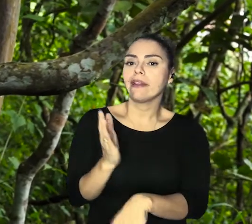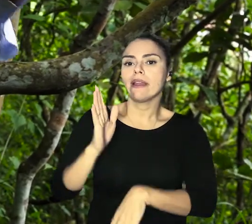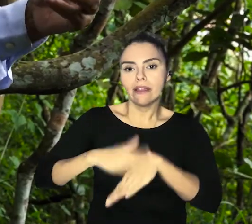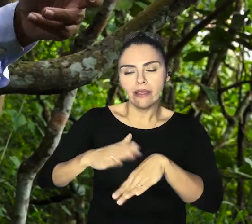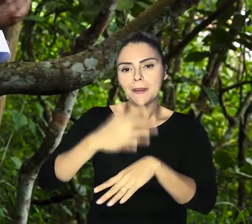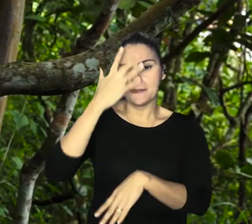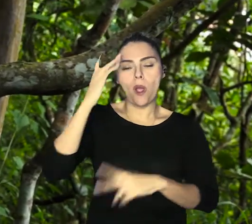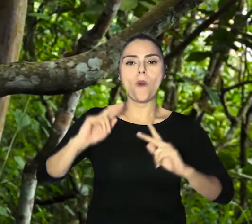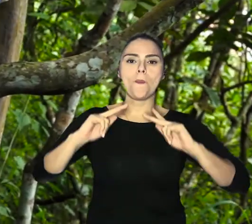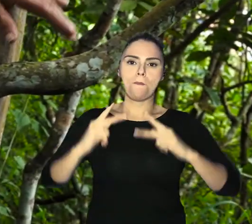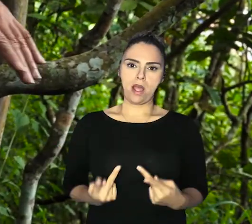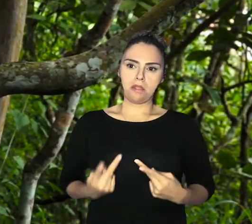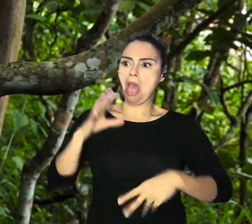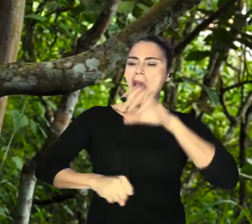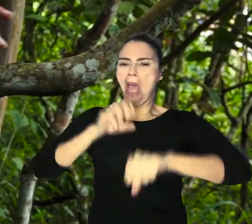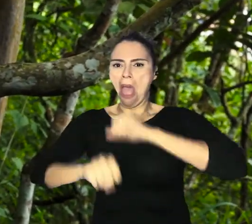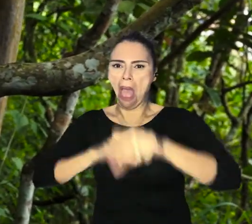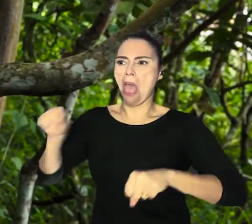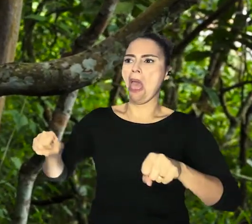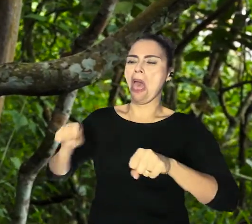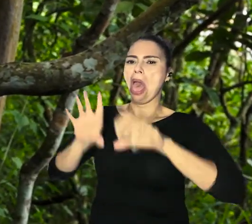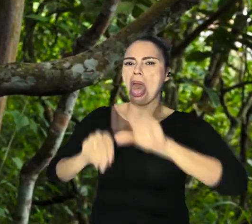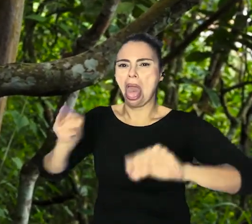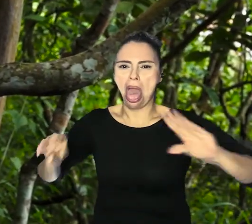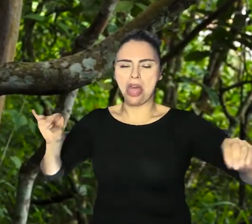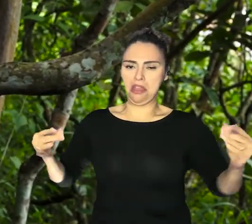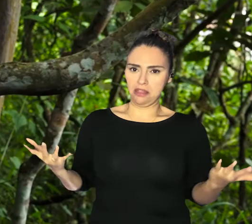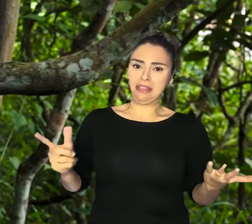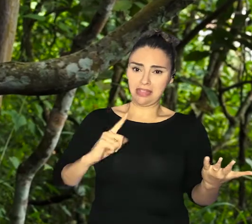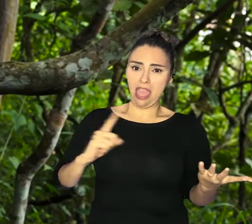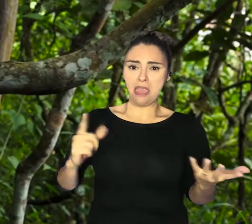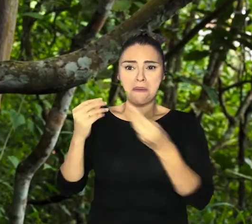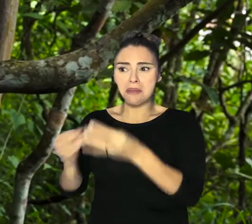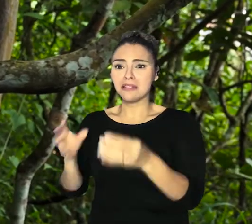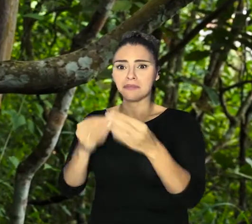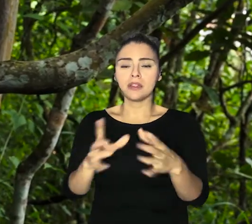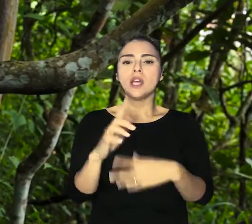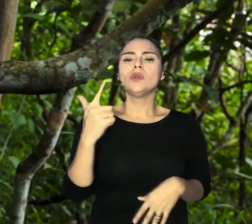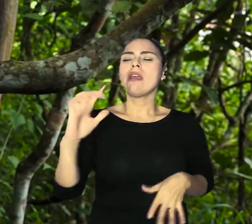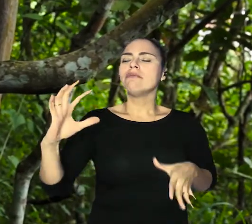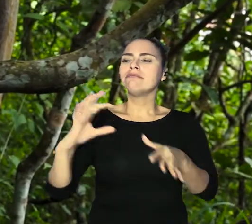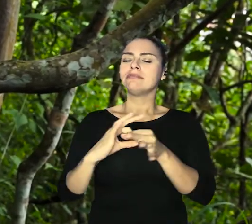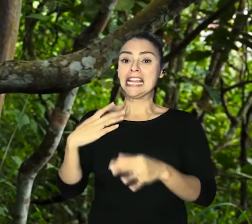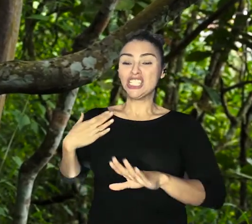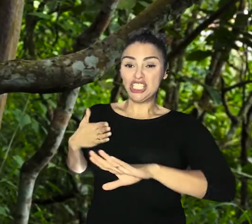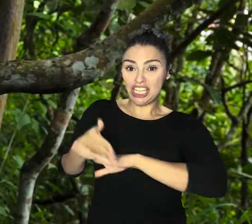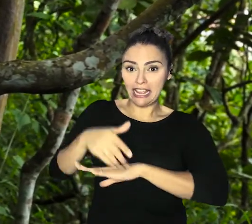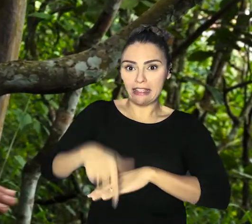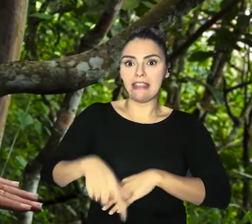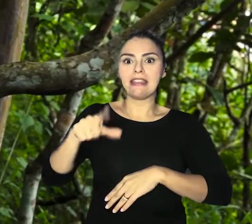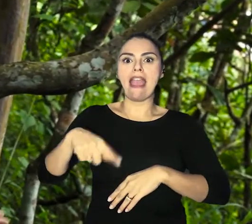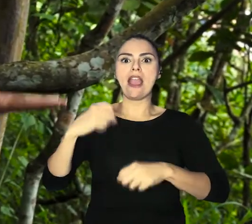homem atropizou tudo, interviu demais. Não tem a conexão, quando chega aqui,